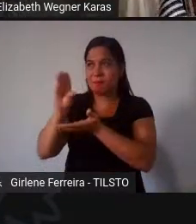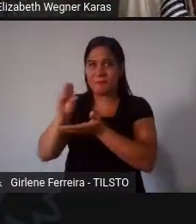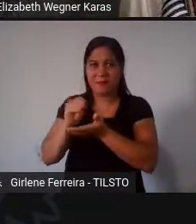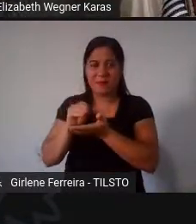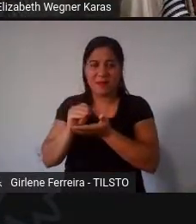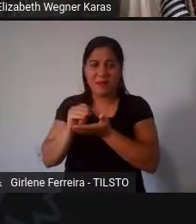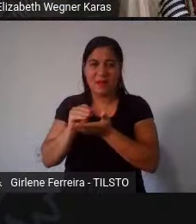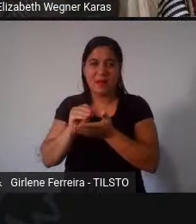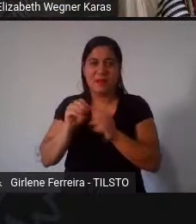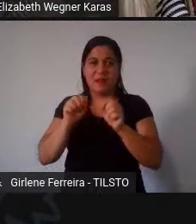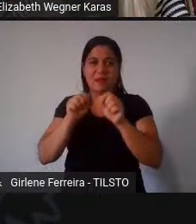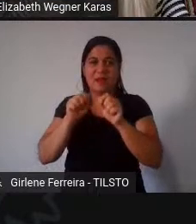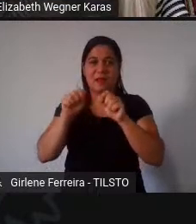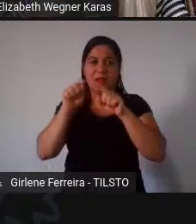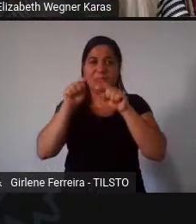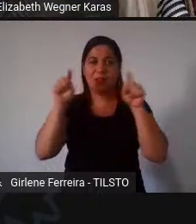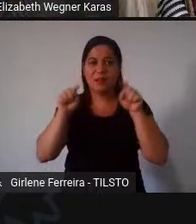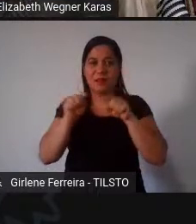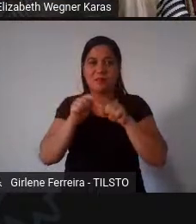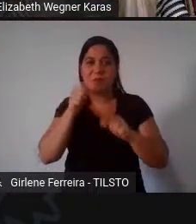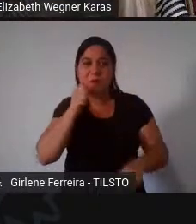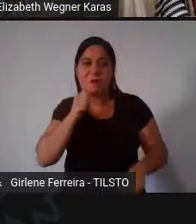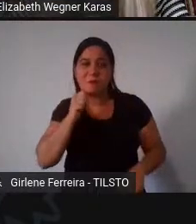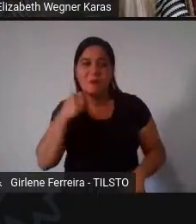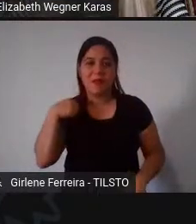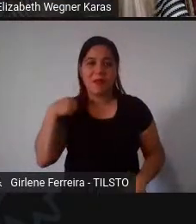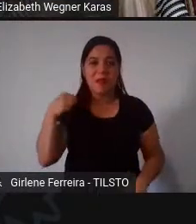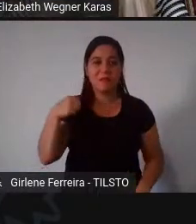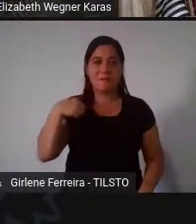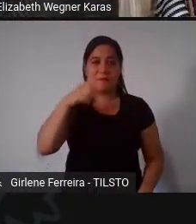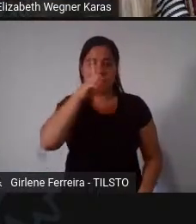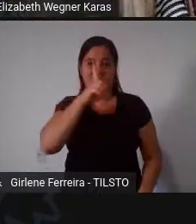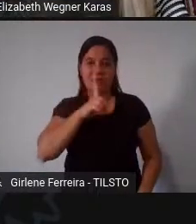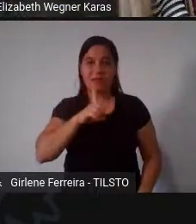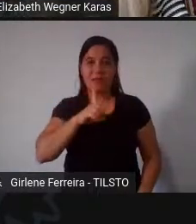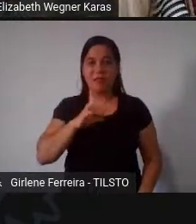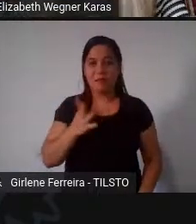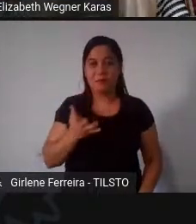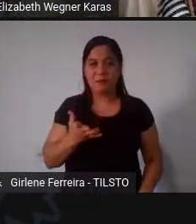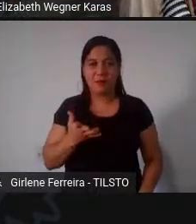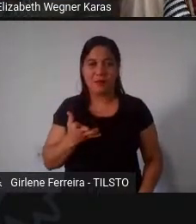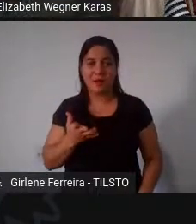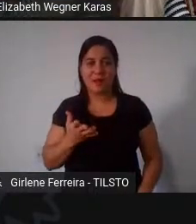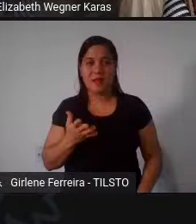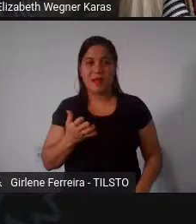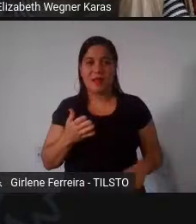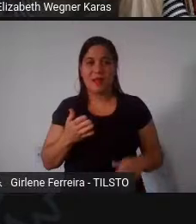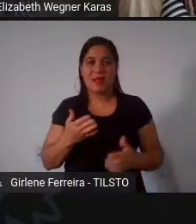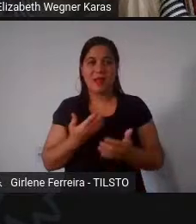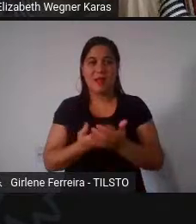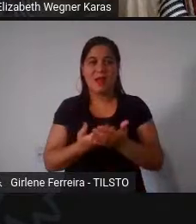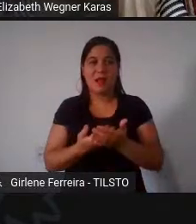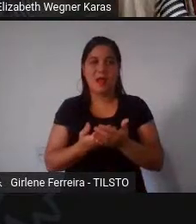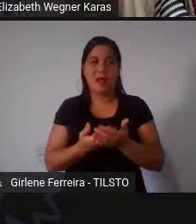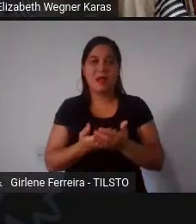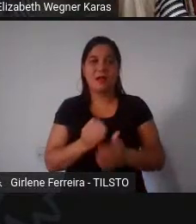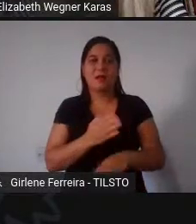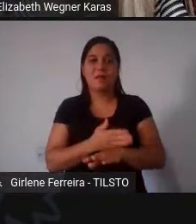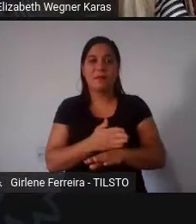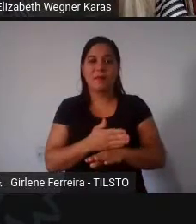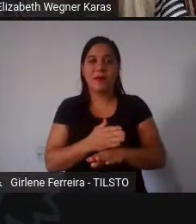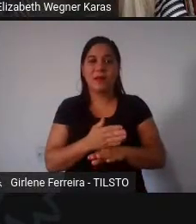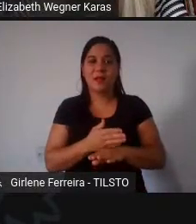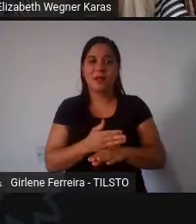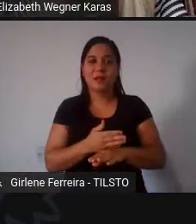com mulheres loiras, entendeu? Com todo aquele estereótipo, né? Aulas práticas com professora mulher falando